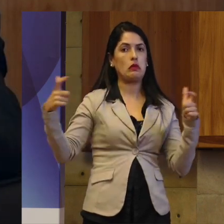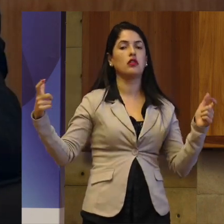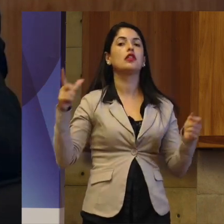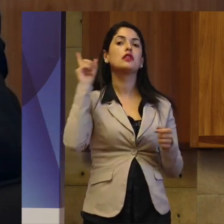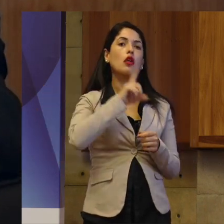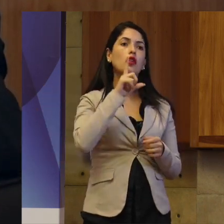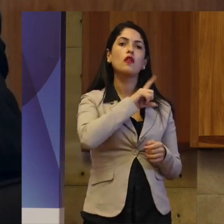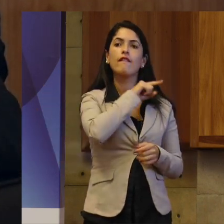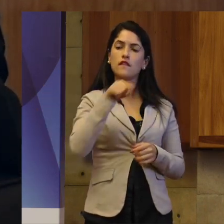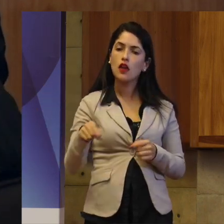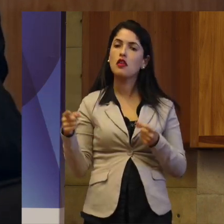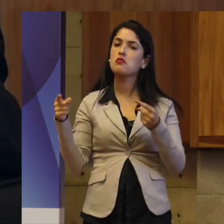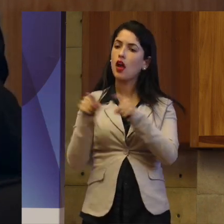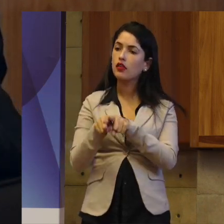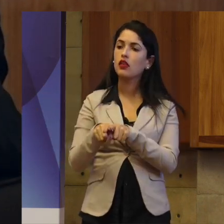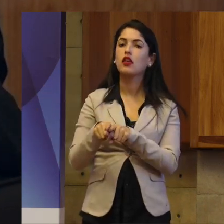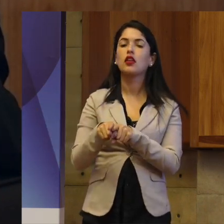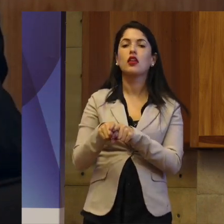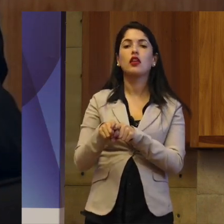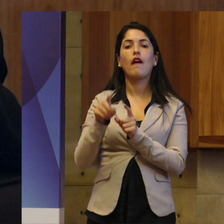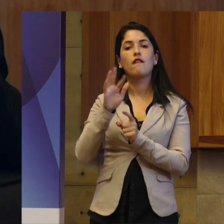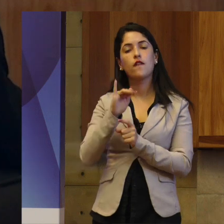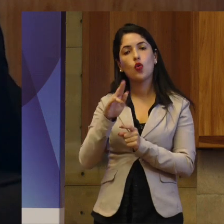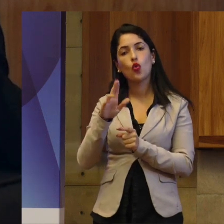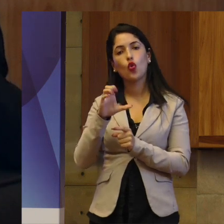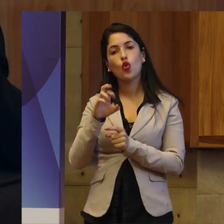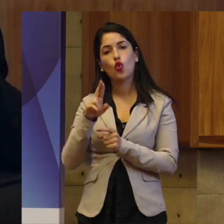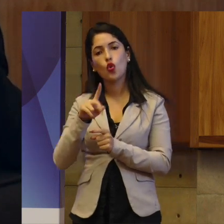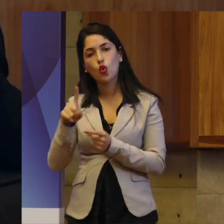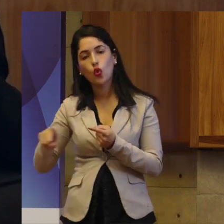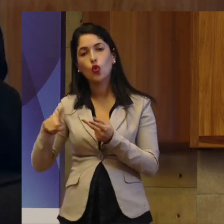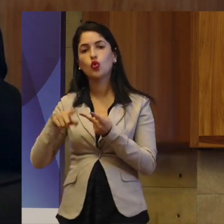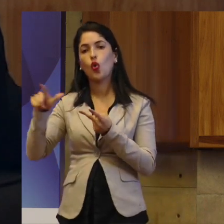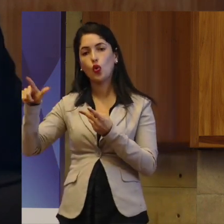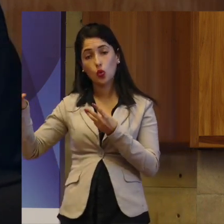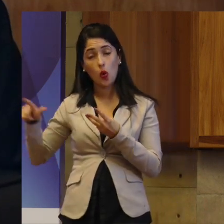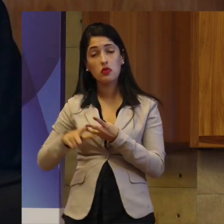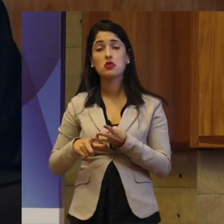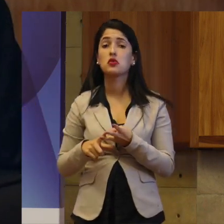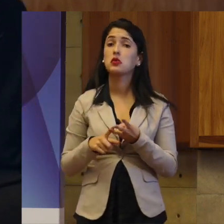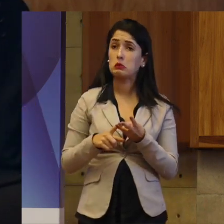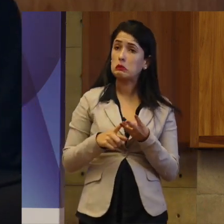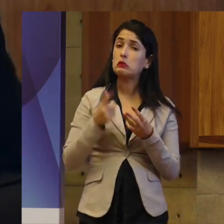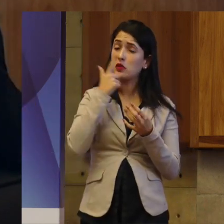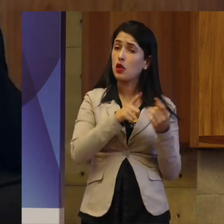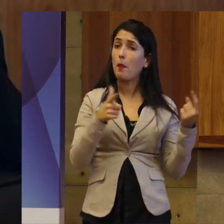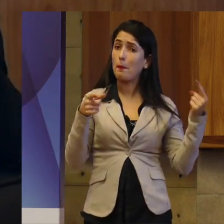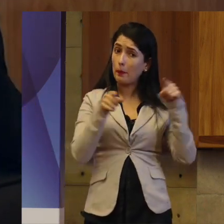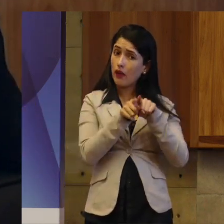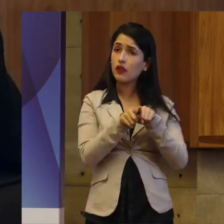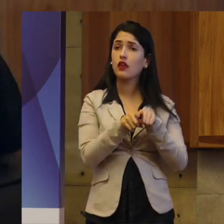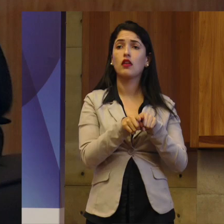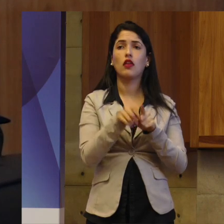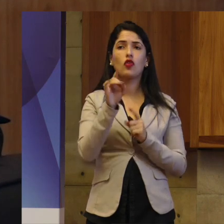estabeleceram parcerias com várias instituições brasileiras, com Fiocruz, etc. Só para dar um exemplo, mas a gente